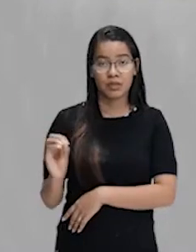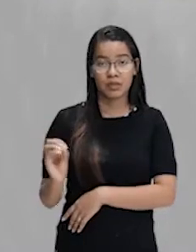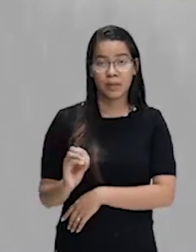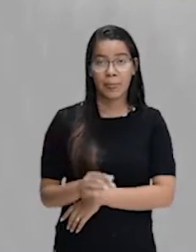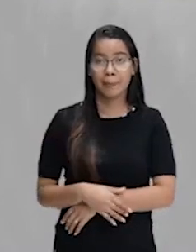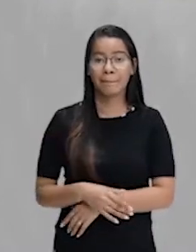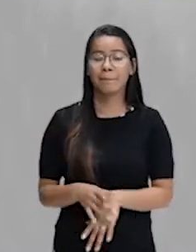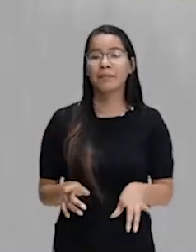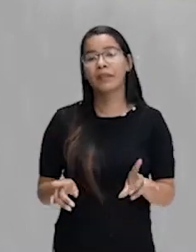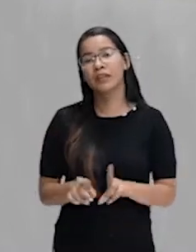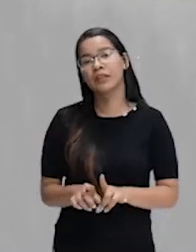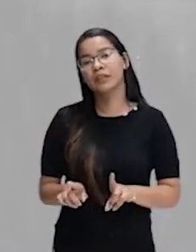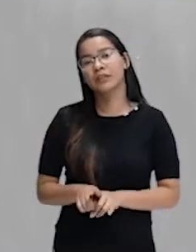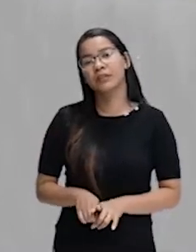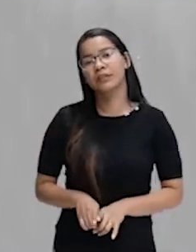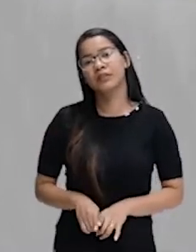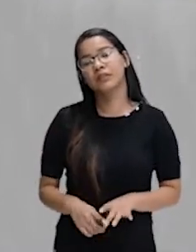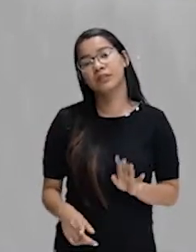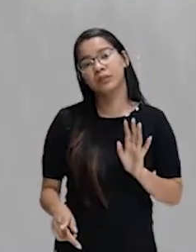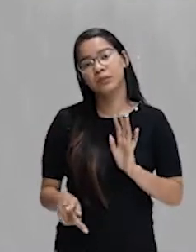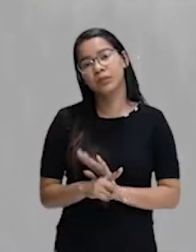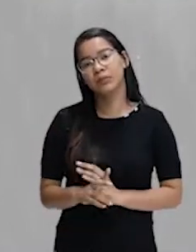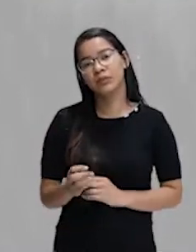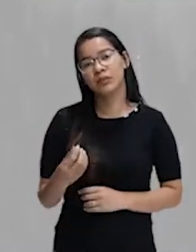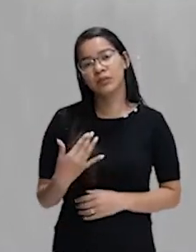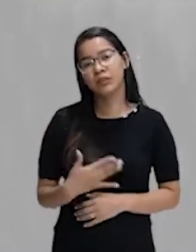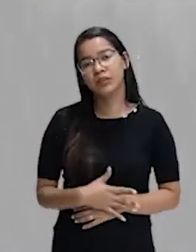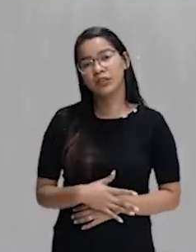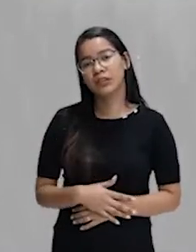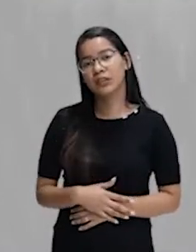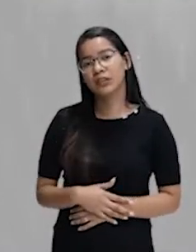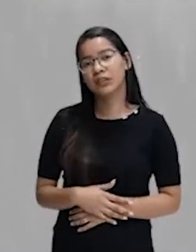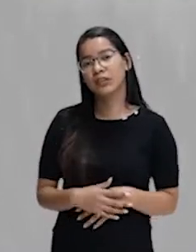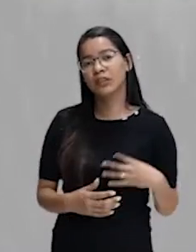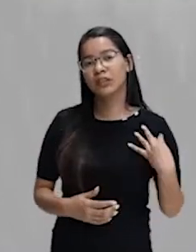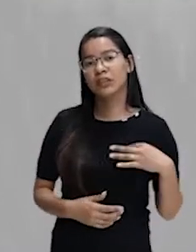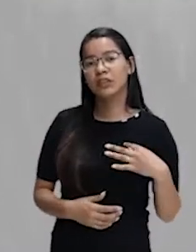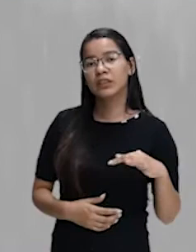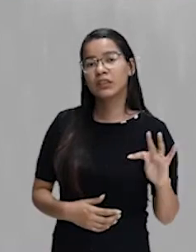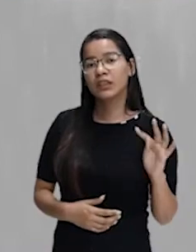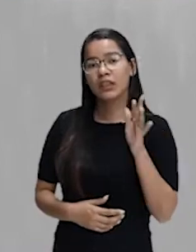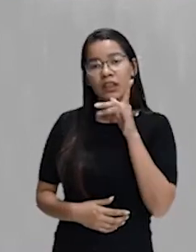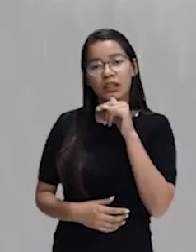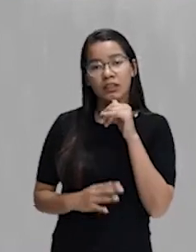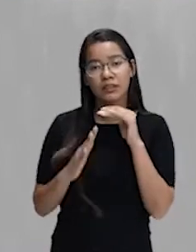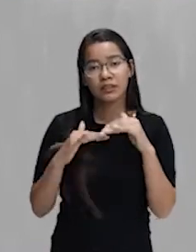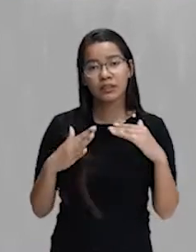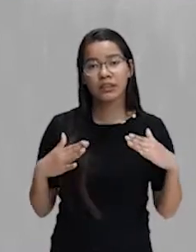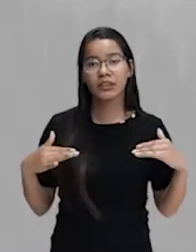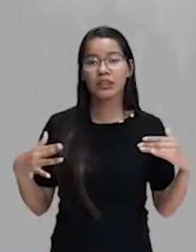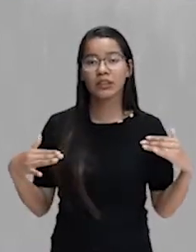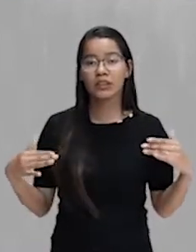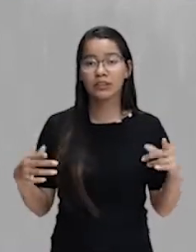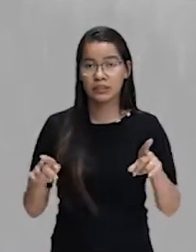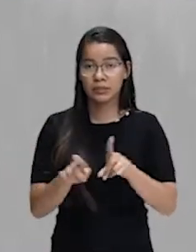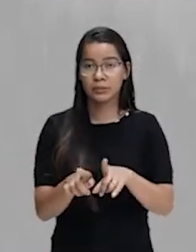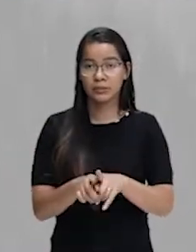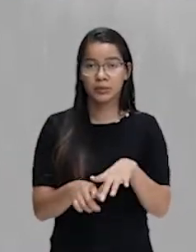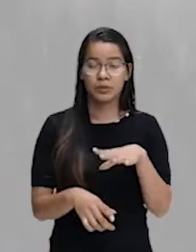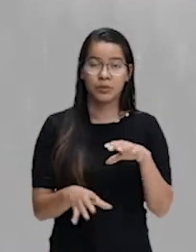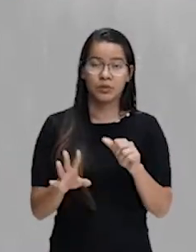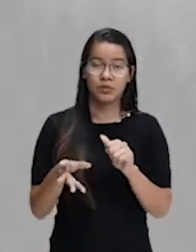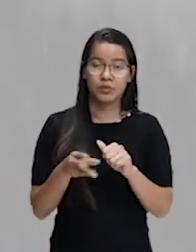a questão das próprias inovações, técnicas náuticas, o chamado